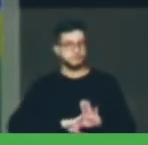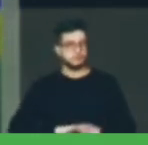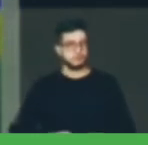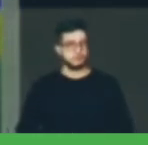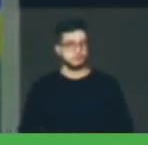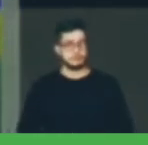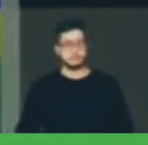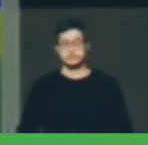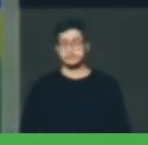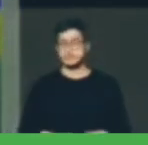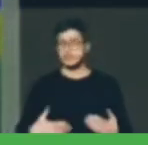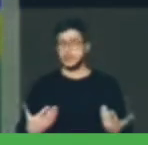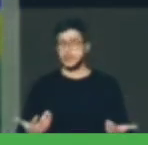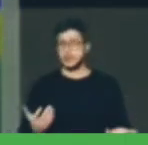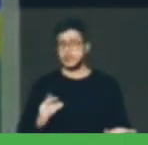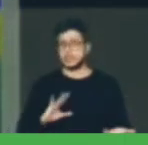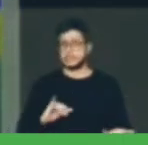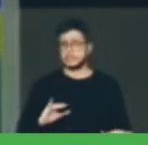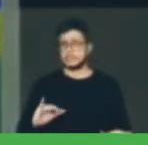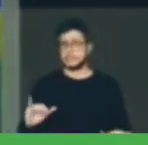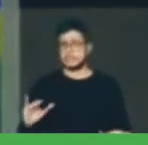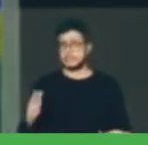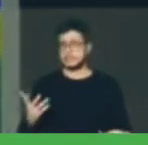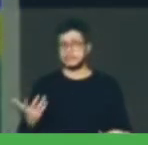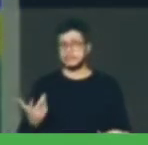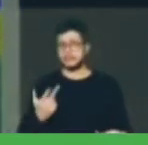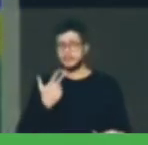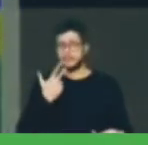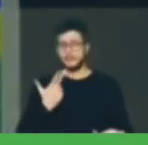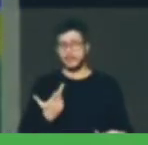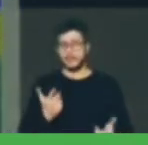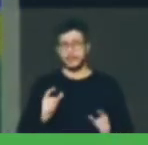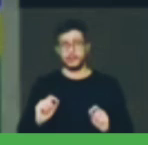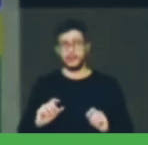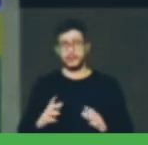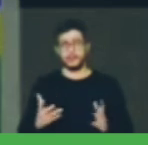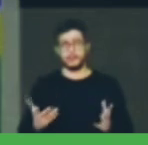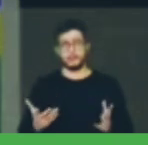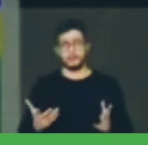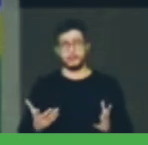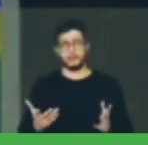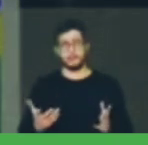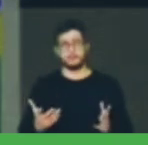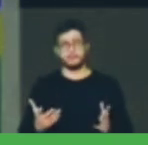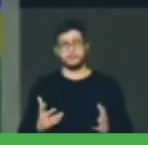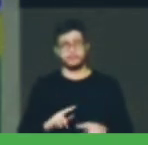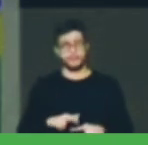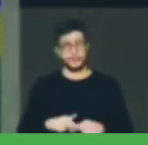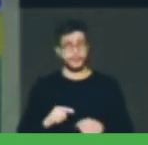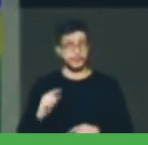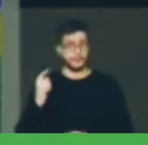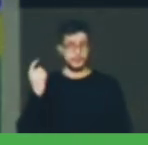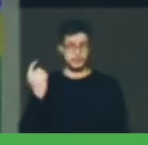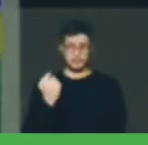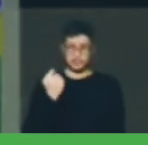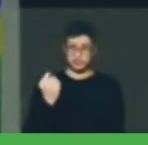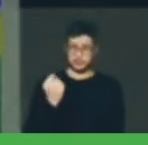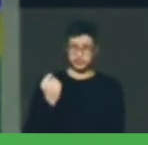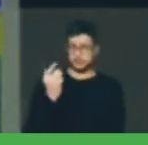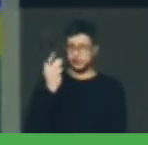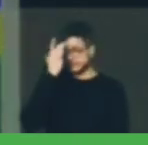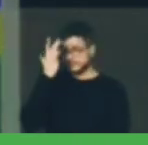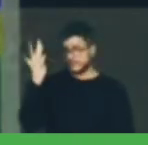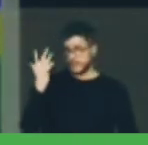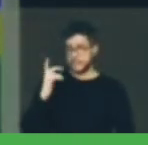Que ciência é essa de dizer? Aliás, o Rio Grande do Sul é fácil de resolver.